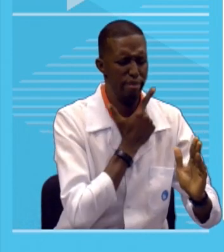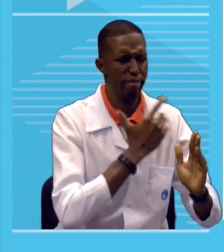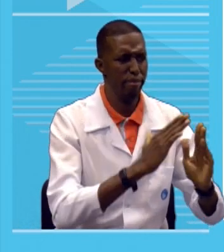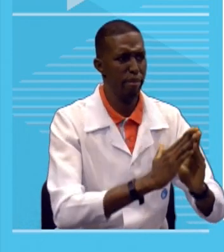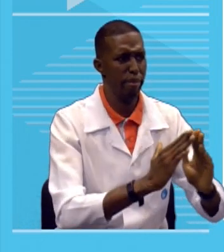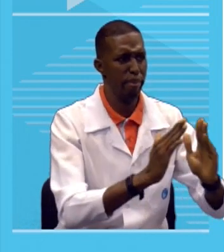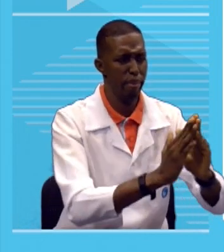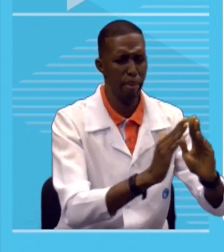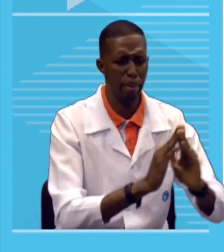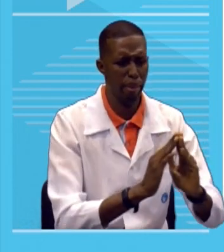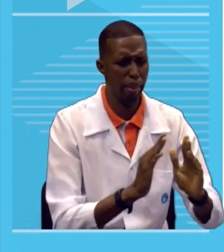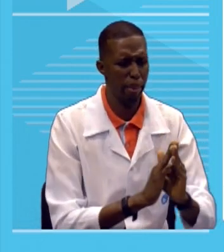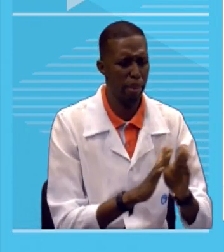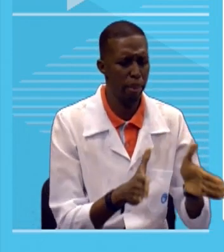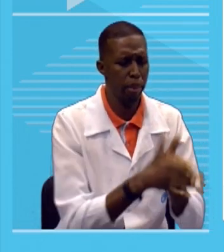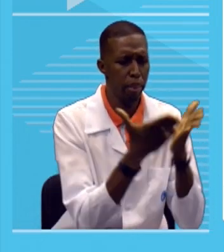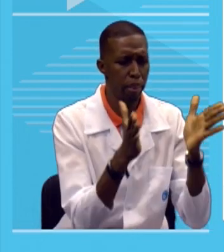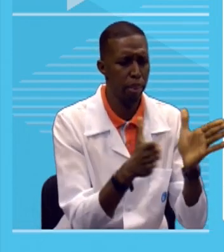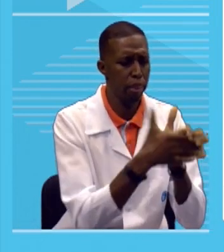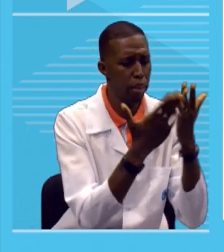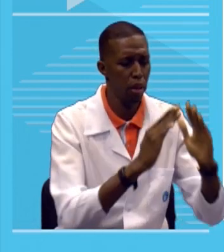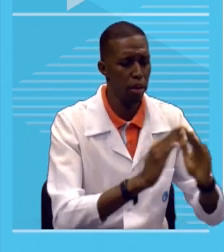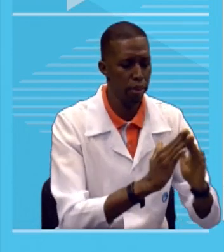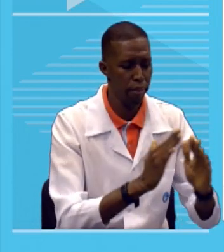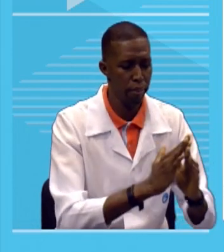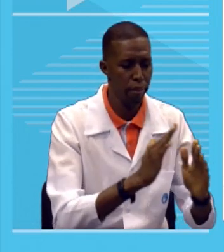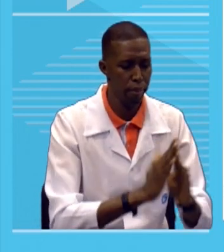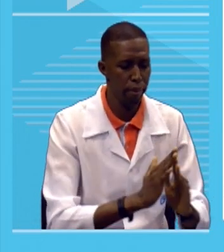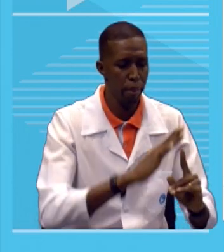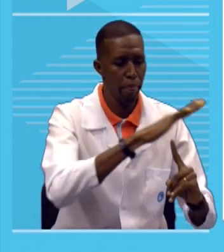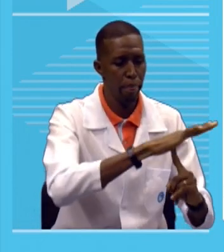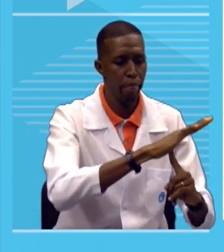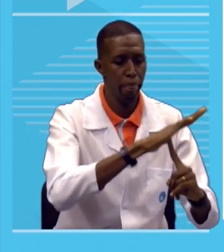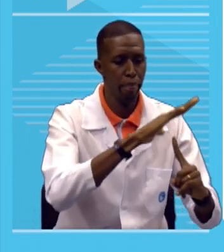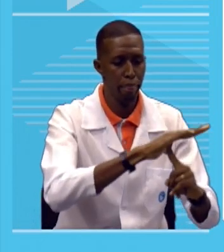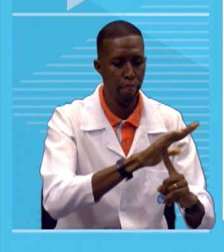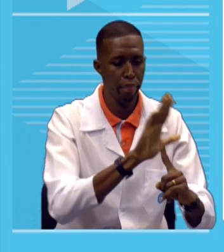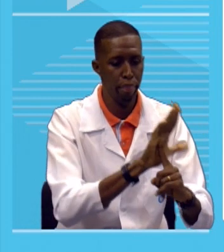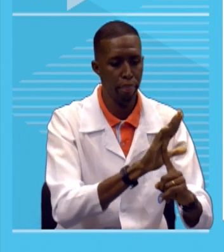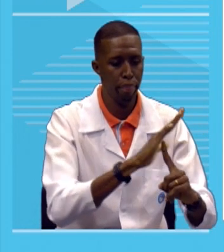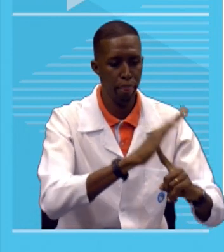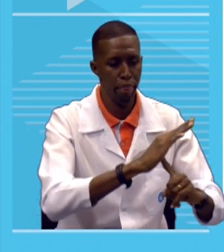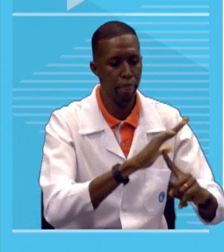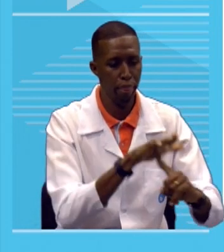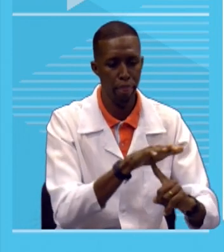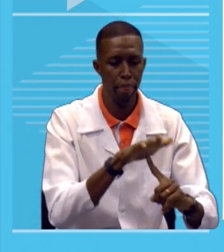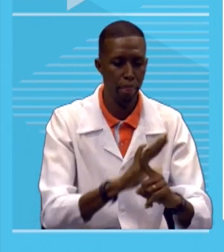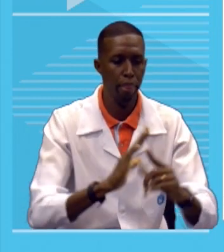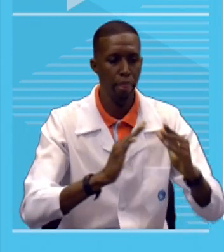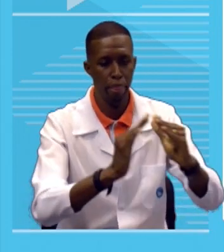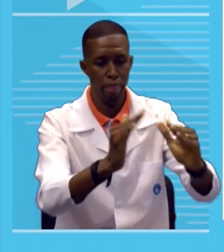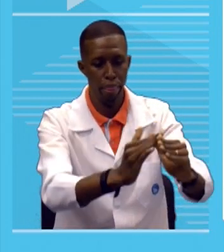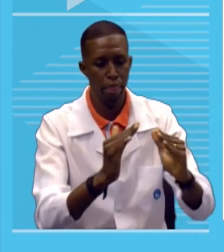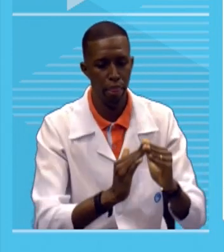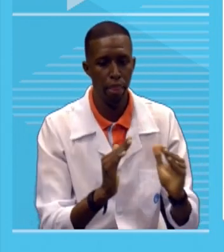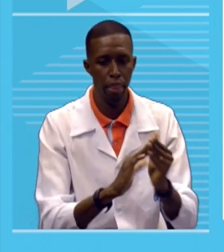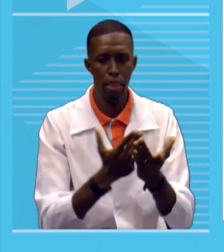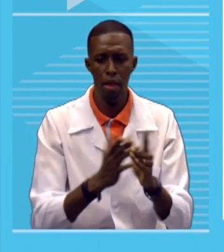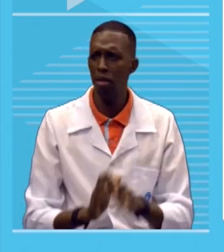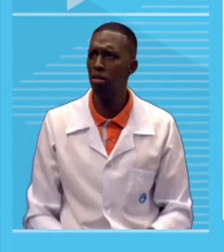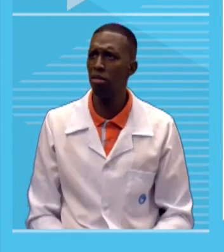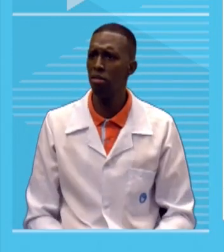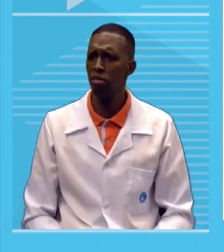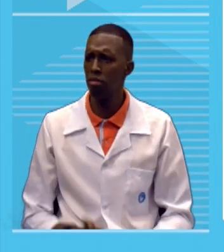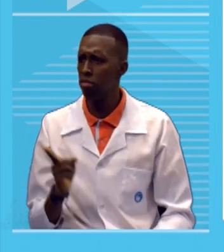uma das maiores da América Latina, e do lado direito, um prédio bem luxuoso, né, um condomínio luxuoso no